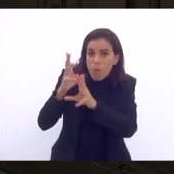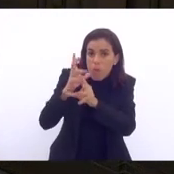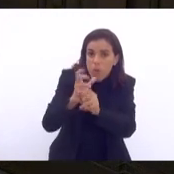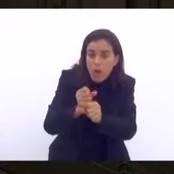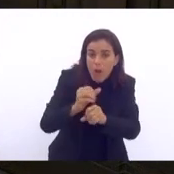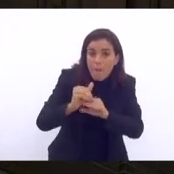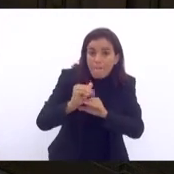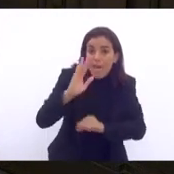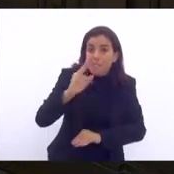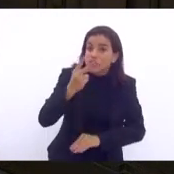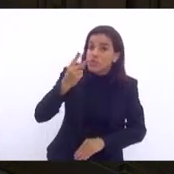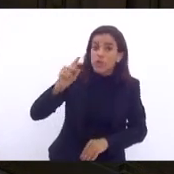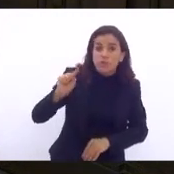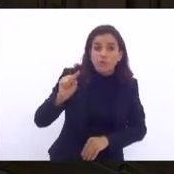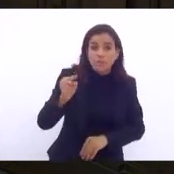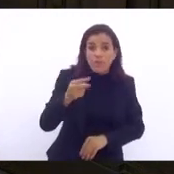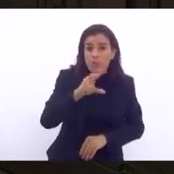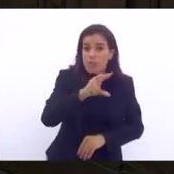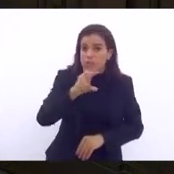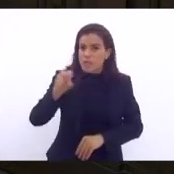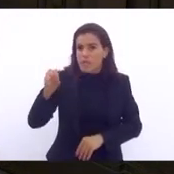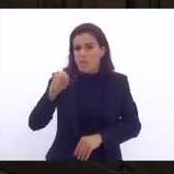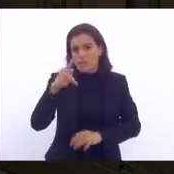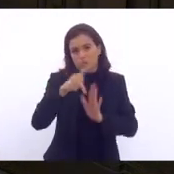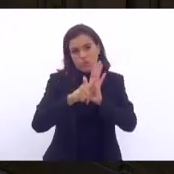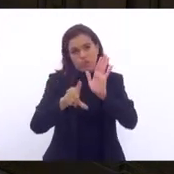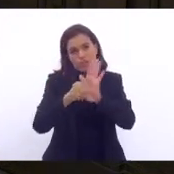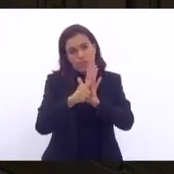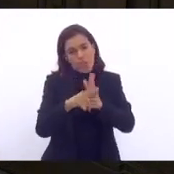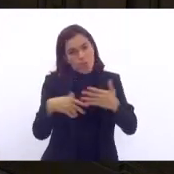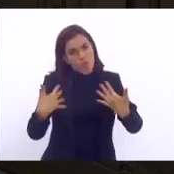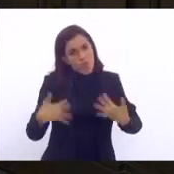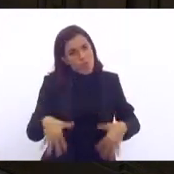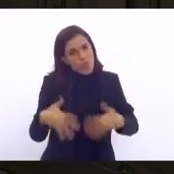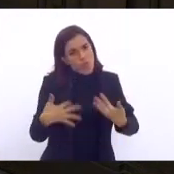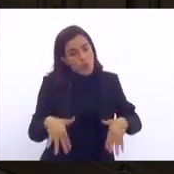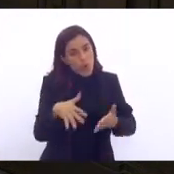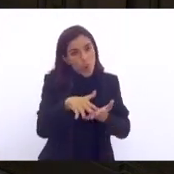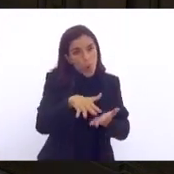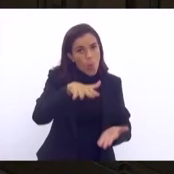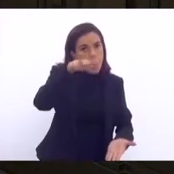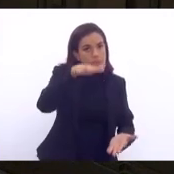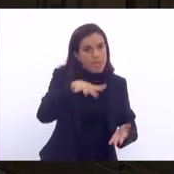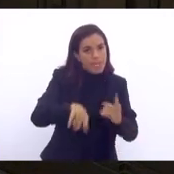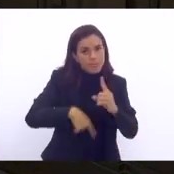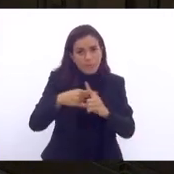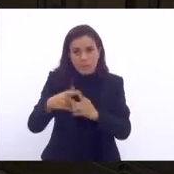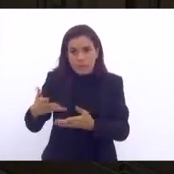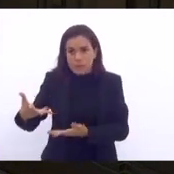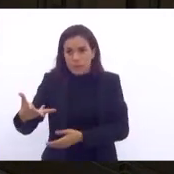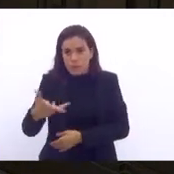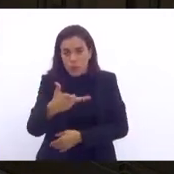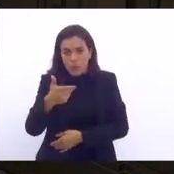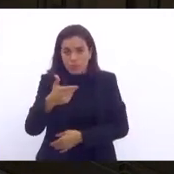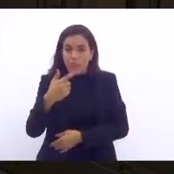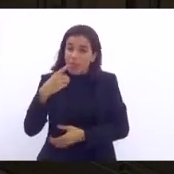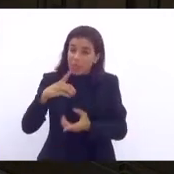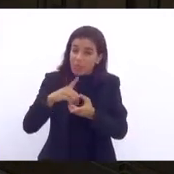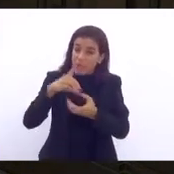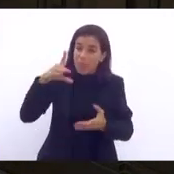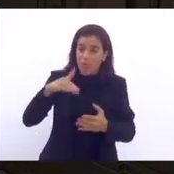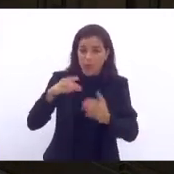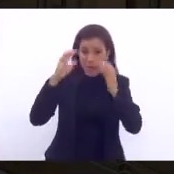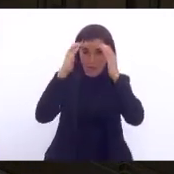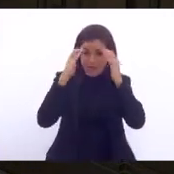2.500 projetos. Quer dizer, quantidade e qualidade, o que mostra que democracia e respeito não atrasam a